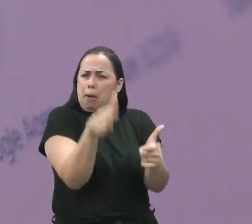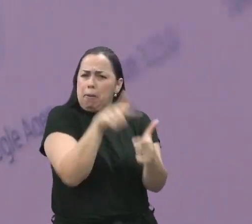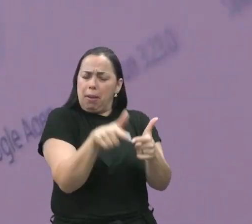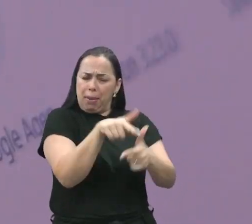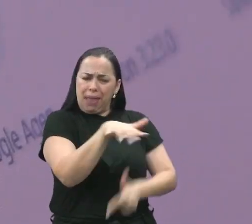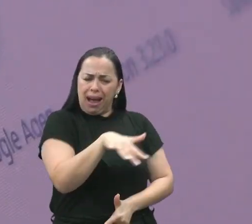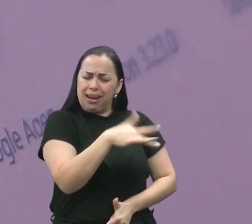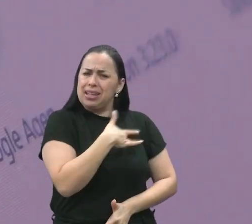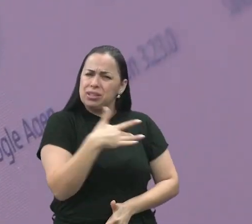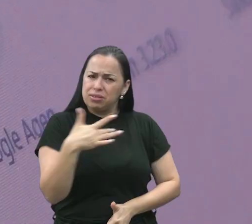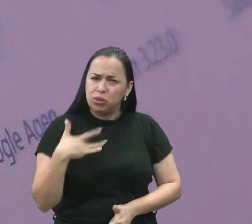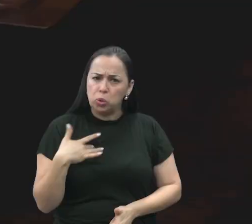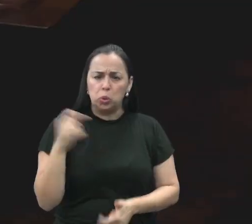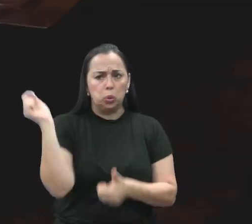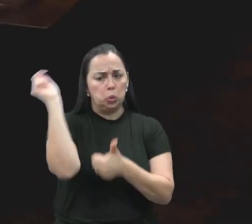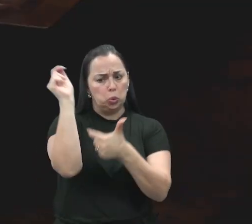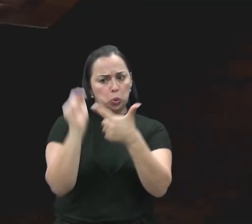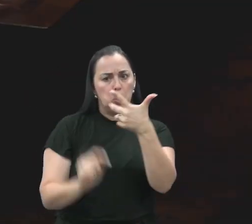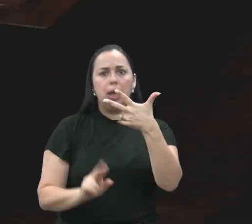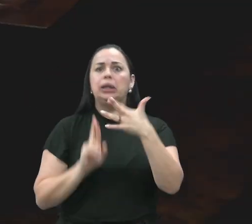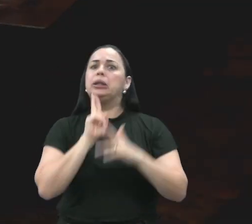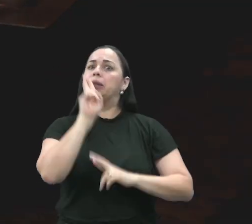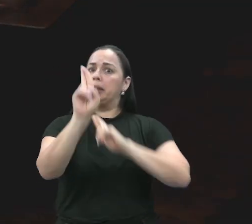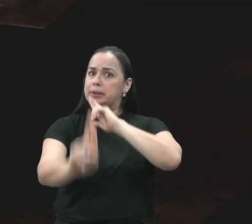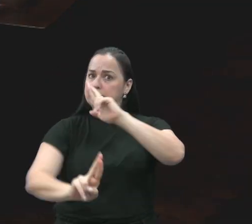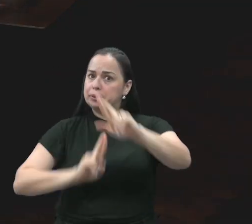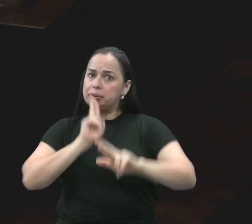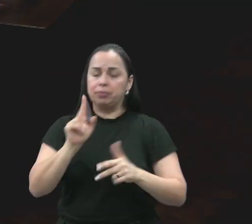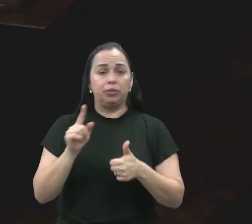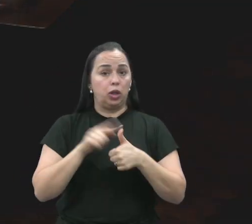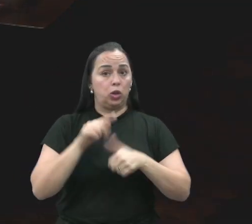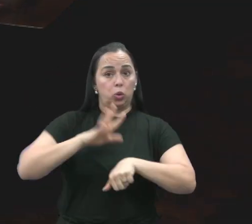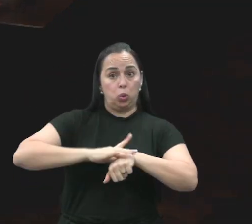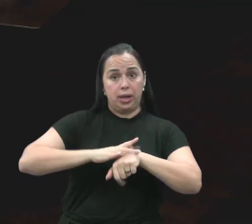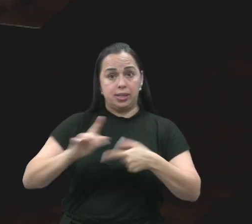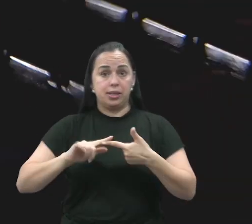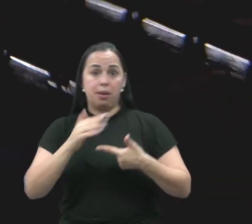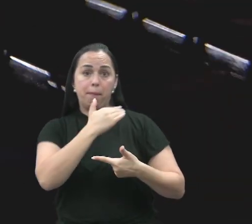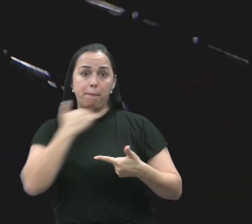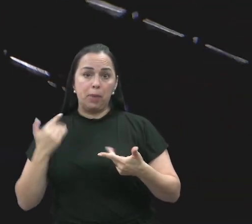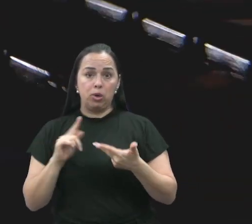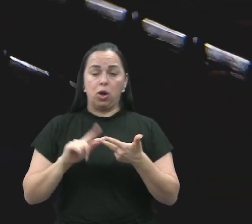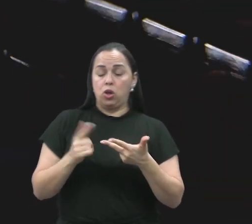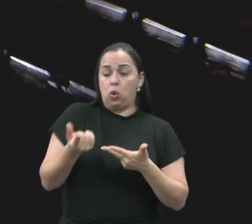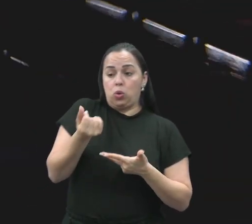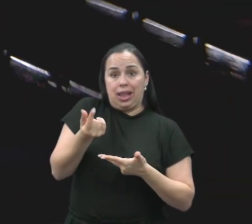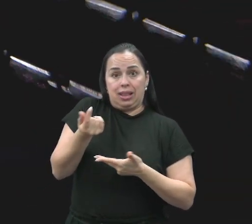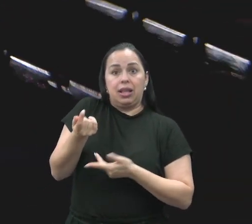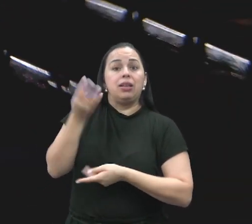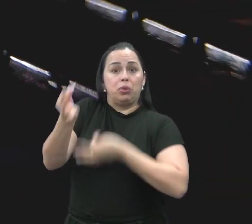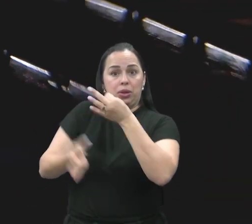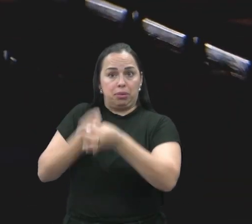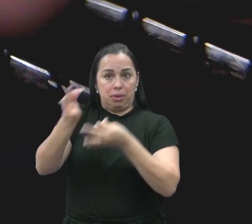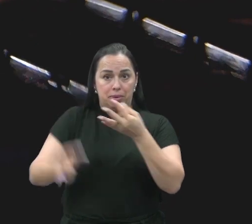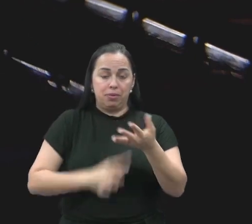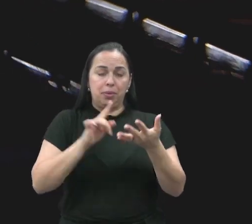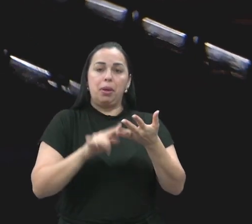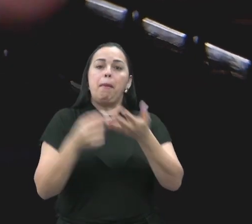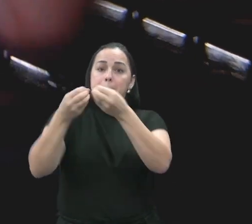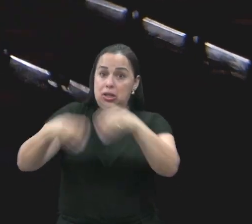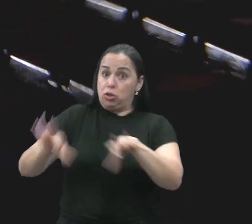é um problema de saúde pública, vai encontrar uma variedade grande de respostas. Doenças, mortes, custos